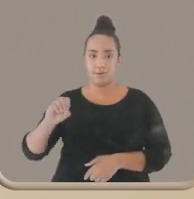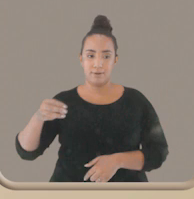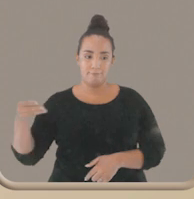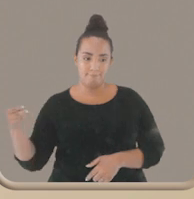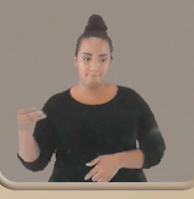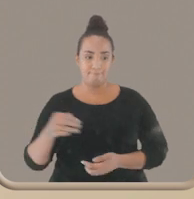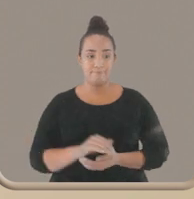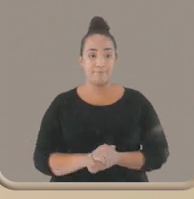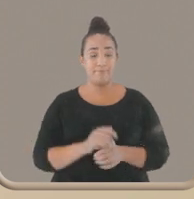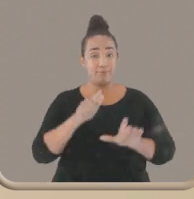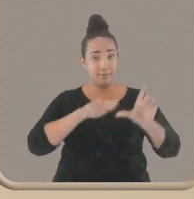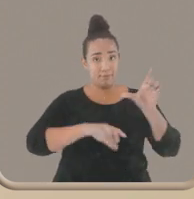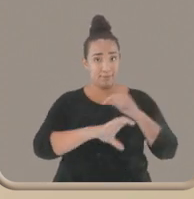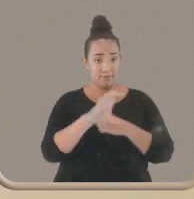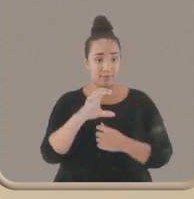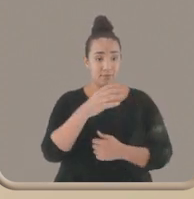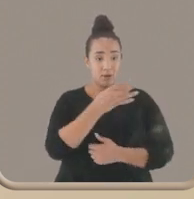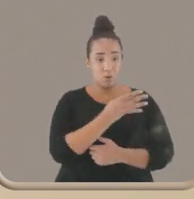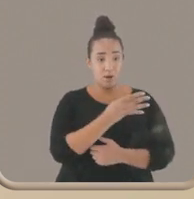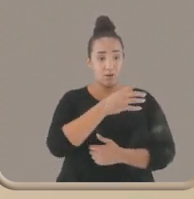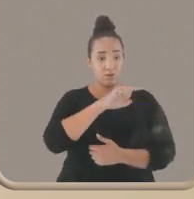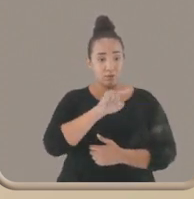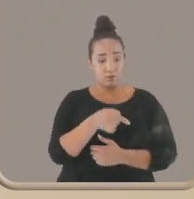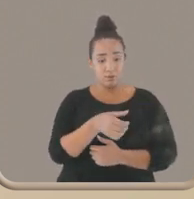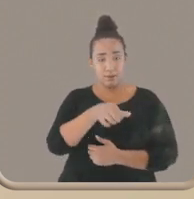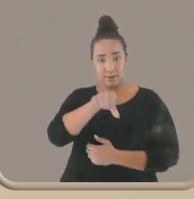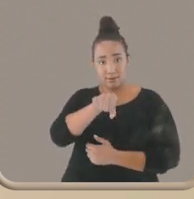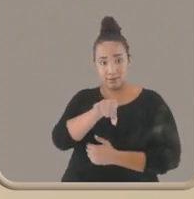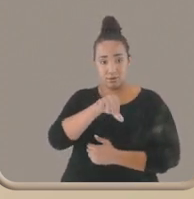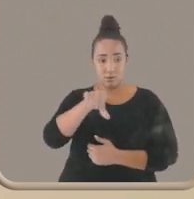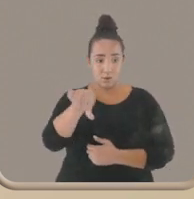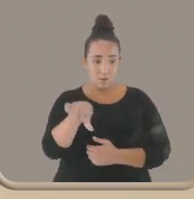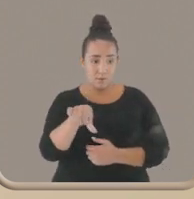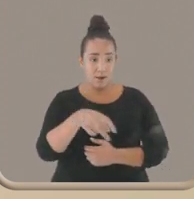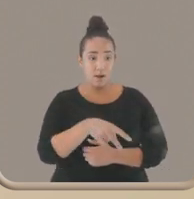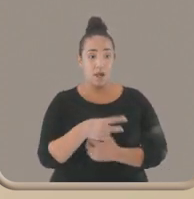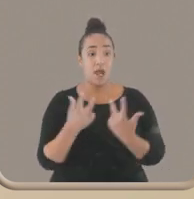2,32 é maior que 2,03. Letra C.